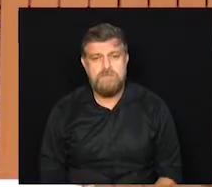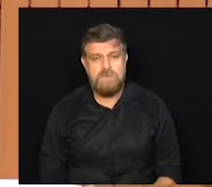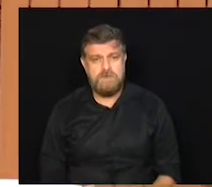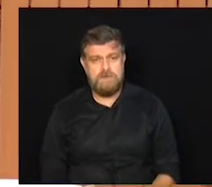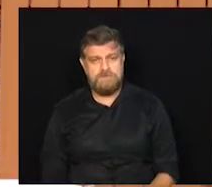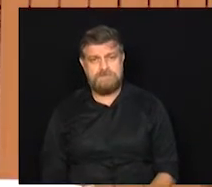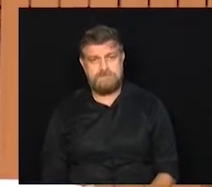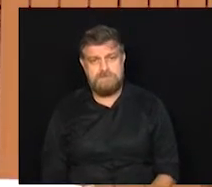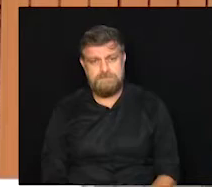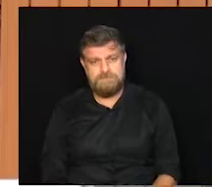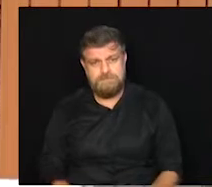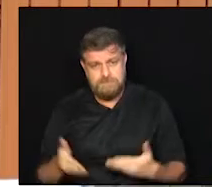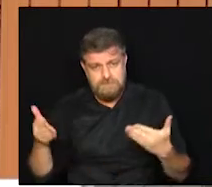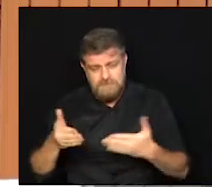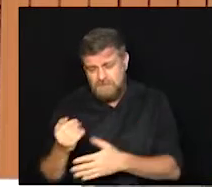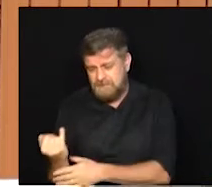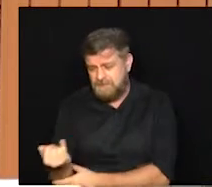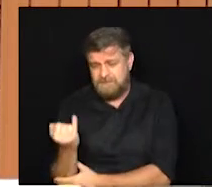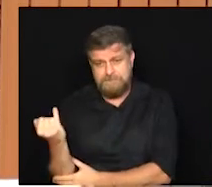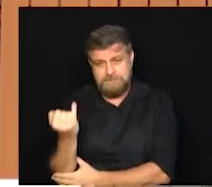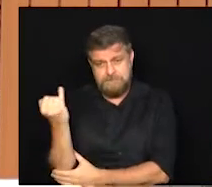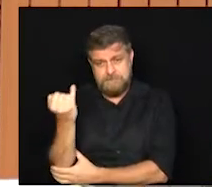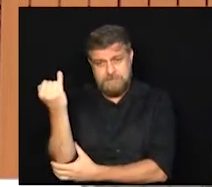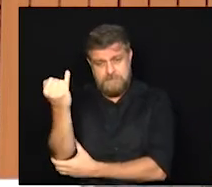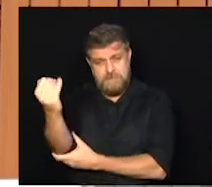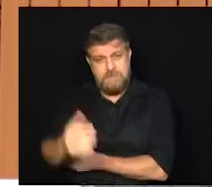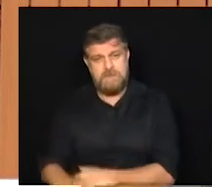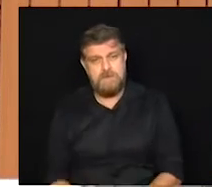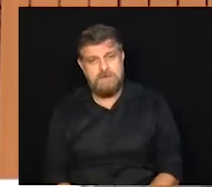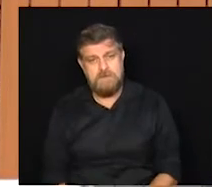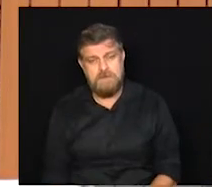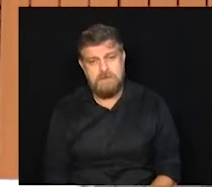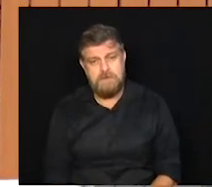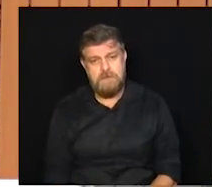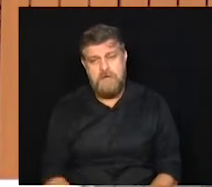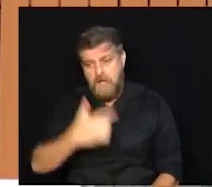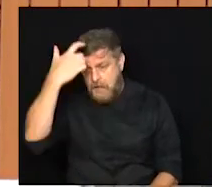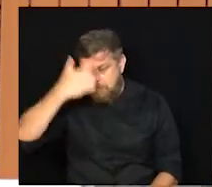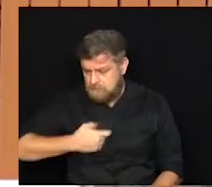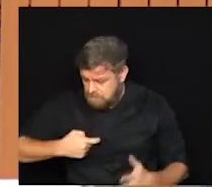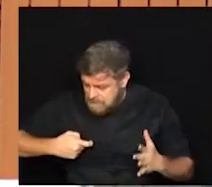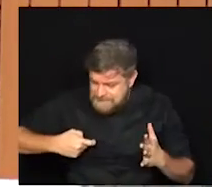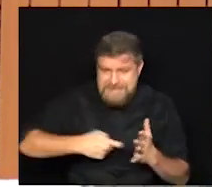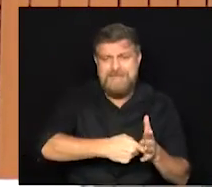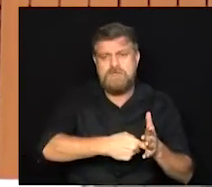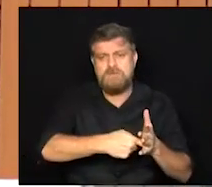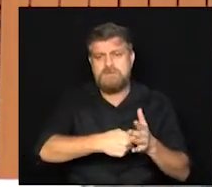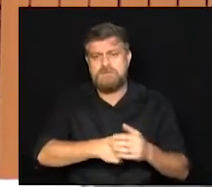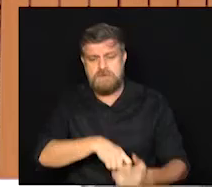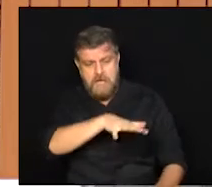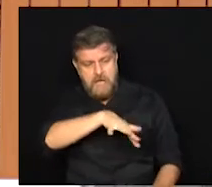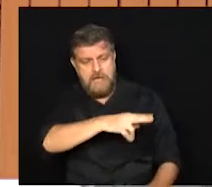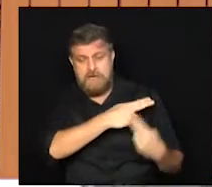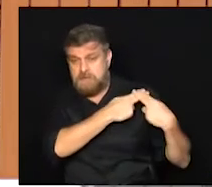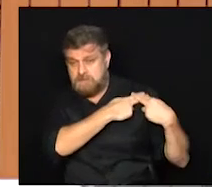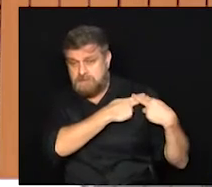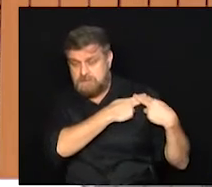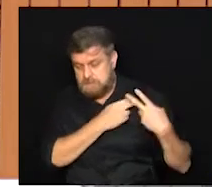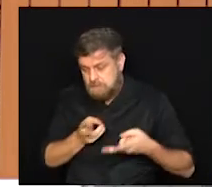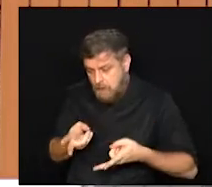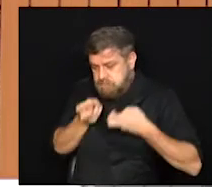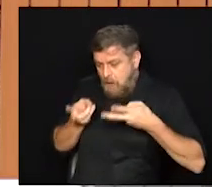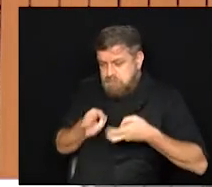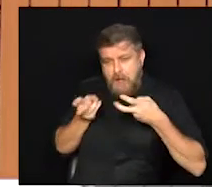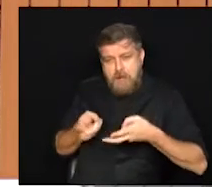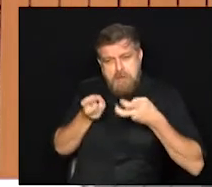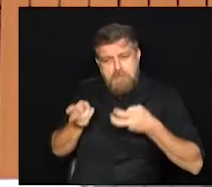que hoje é de suma importância a pessoa fazer a denúncia, para que realmente os órgãos competentes vejam que realmente